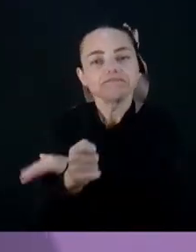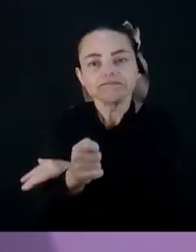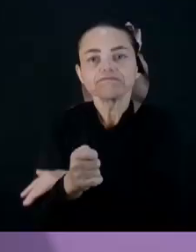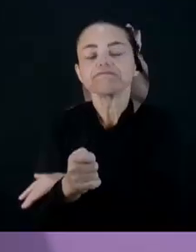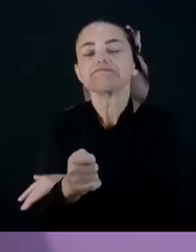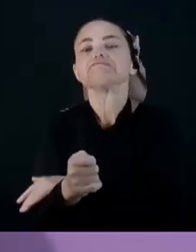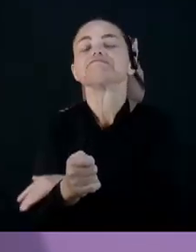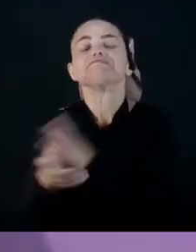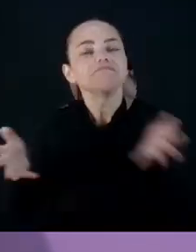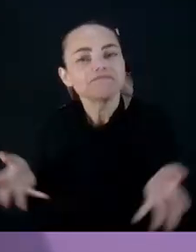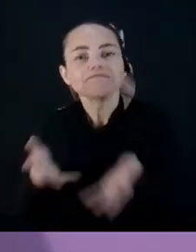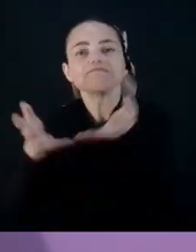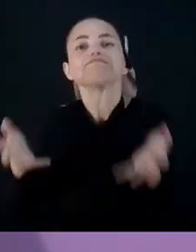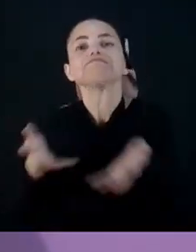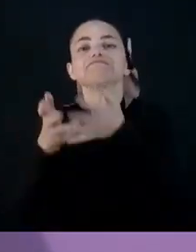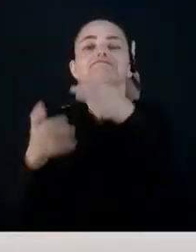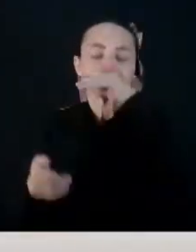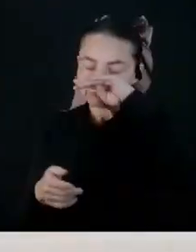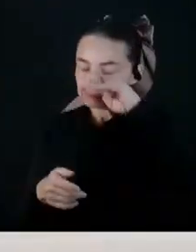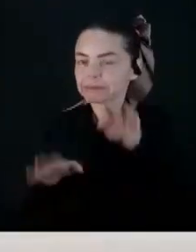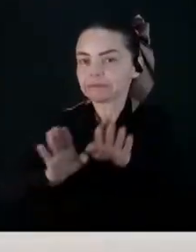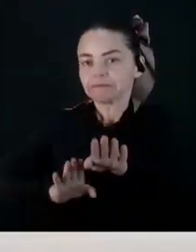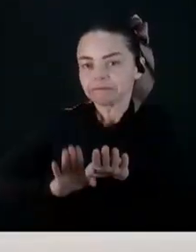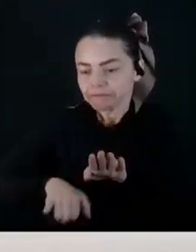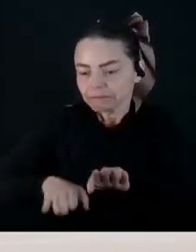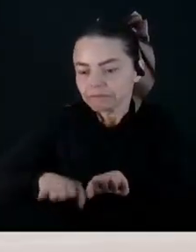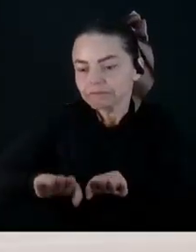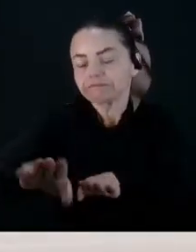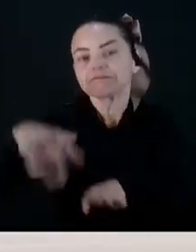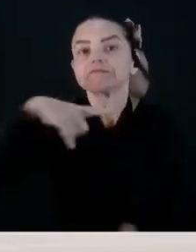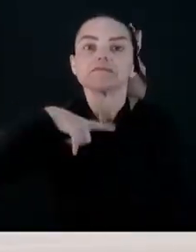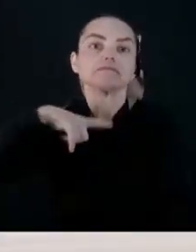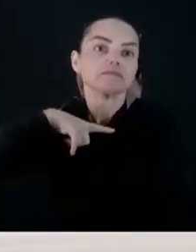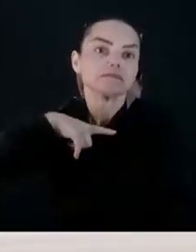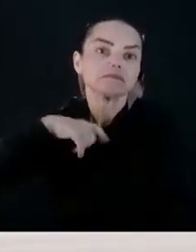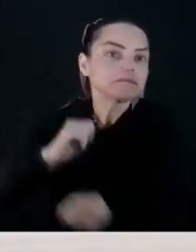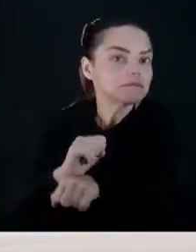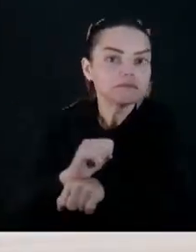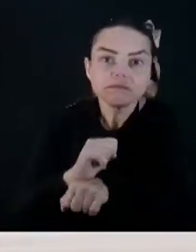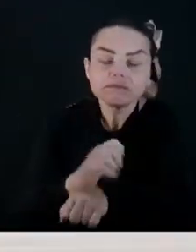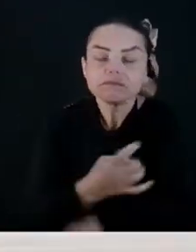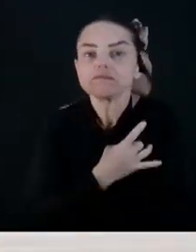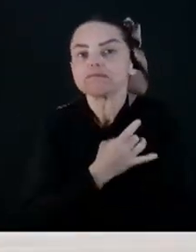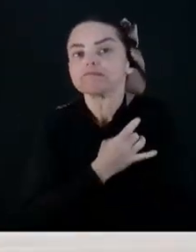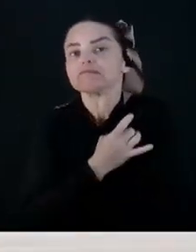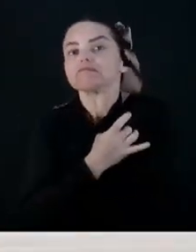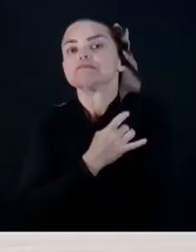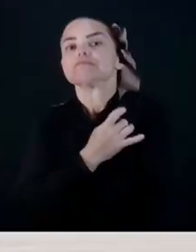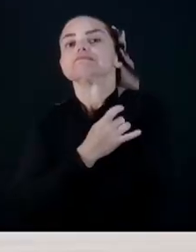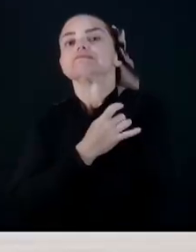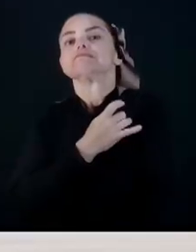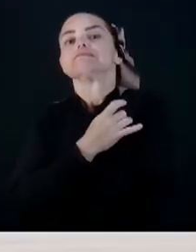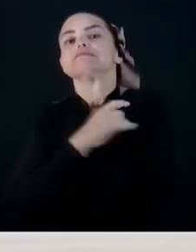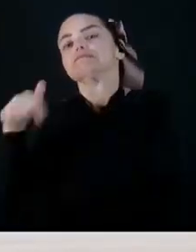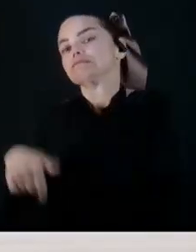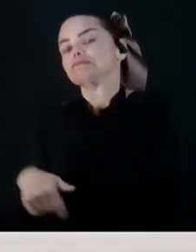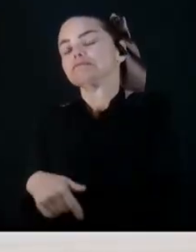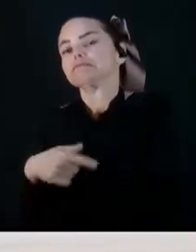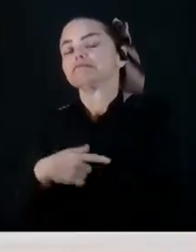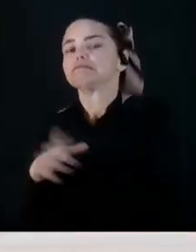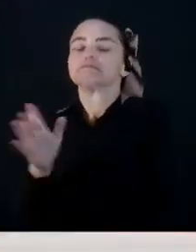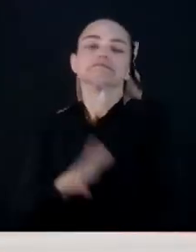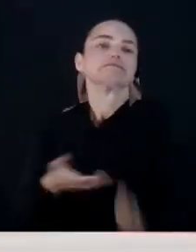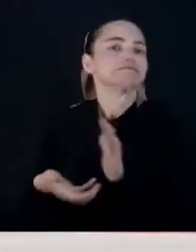vá pra máquina. Tem muitas pessoas que têm máquina parada em casa e tem medo de fazer a costura. É verdade. E aqui comigo eu tiro esse medo, não é